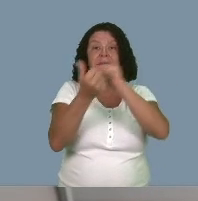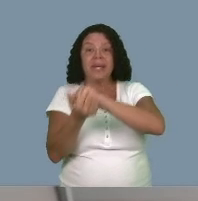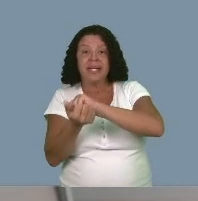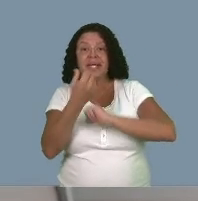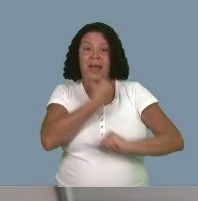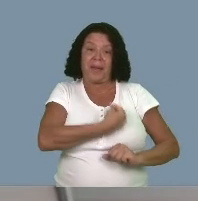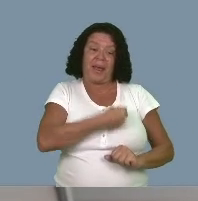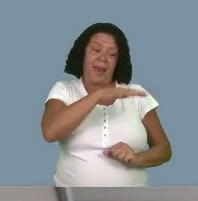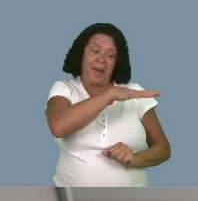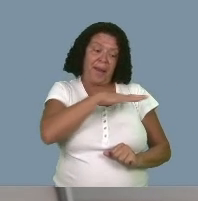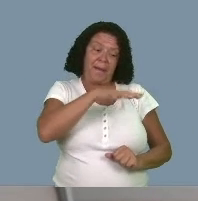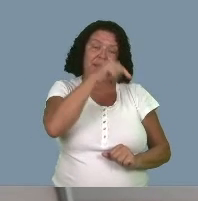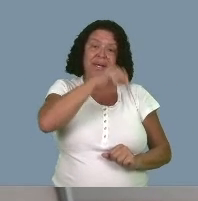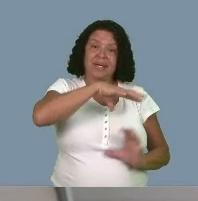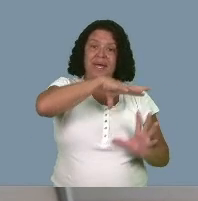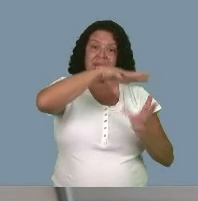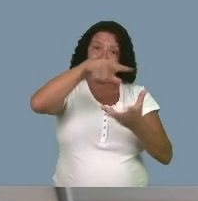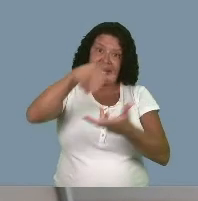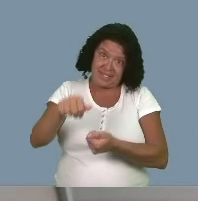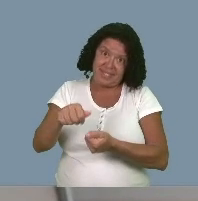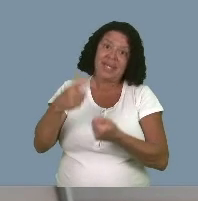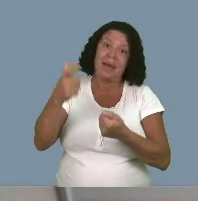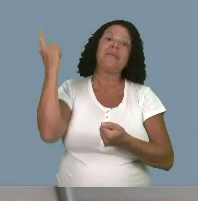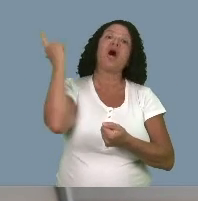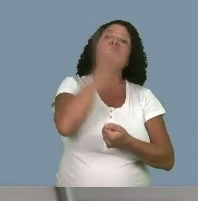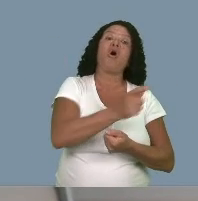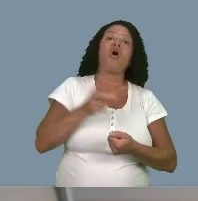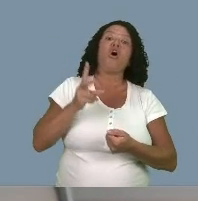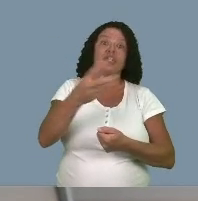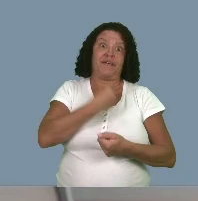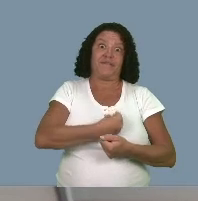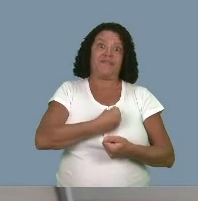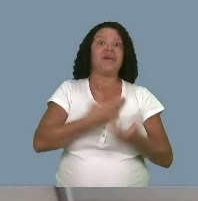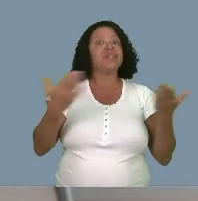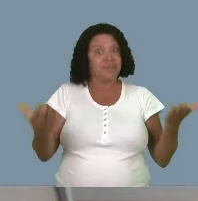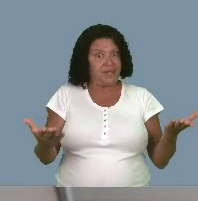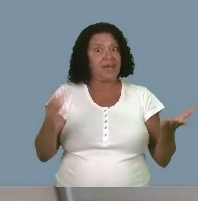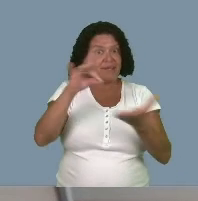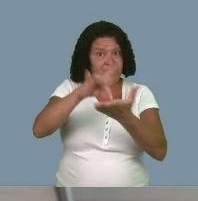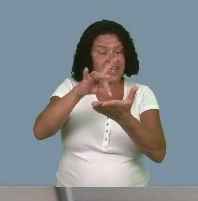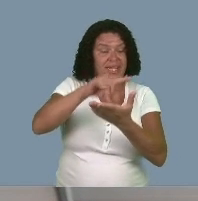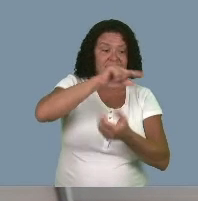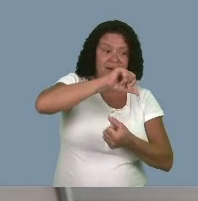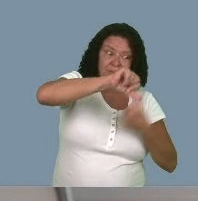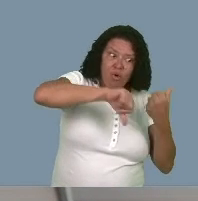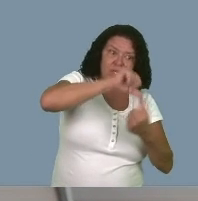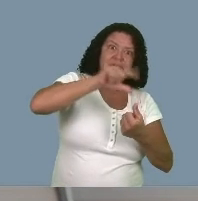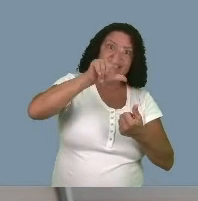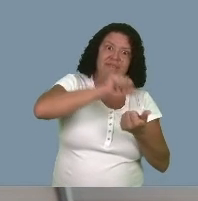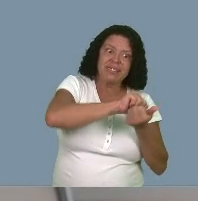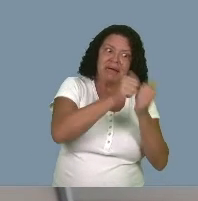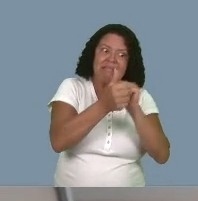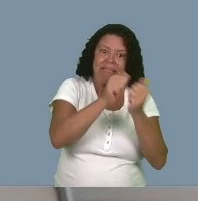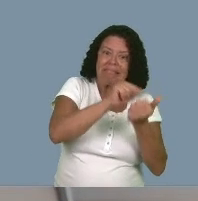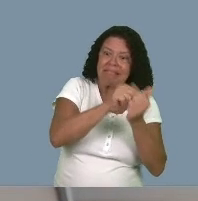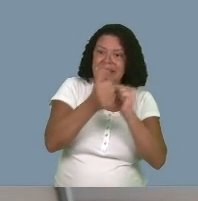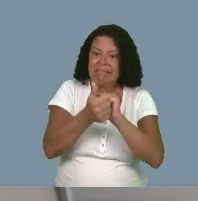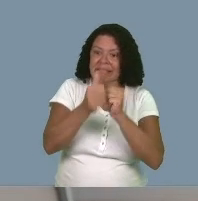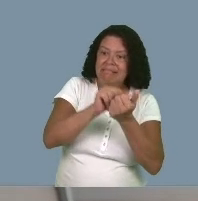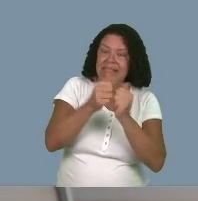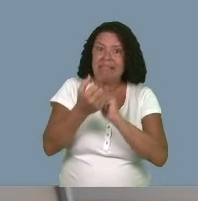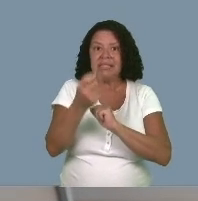ao ambiente para poder conseguir continuar vivendo na medida que ele se transforma, né? Ou senão não mais